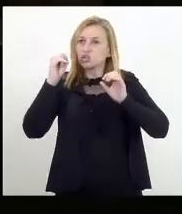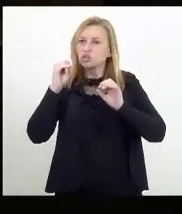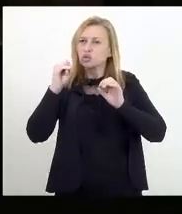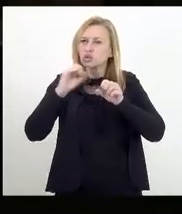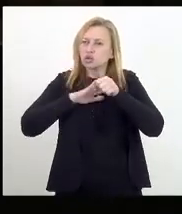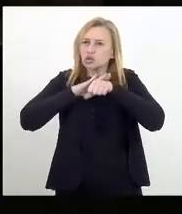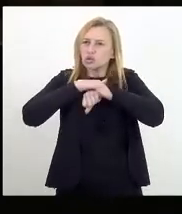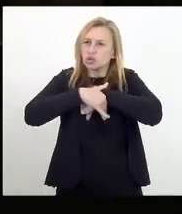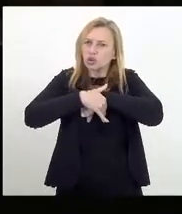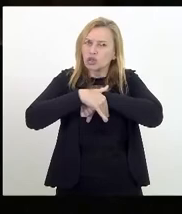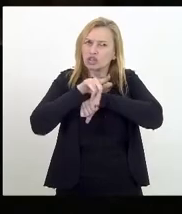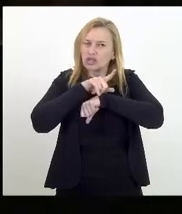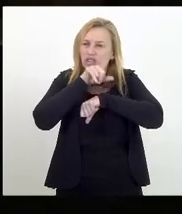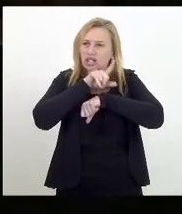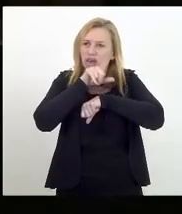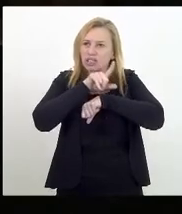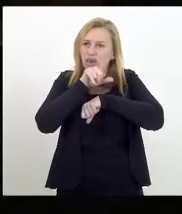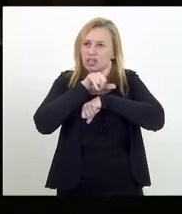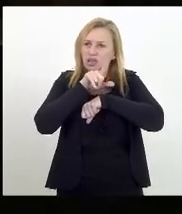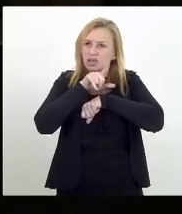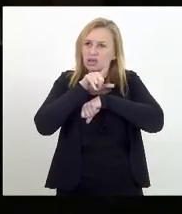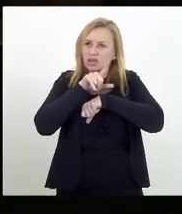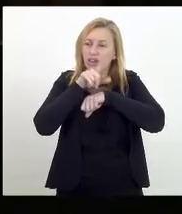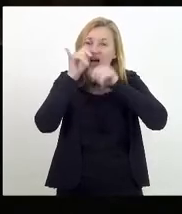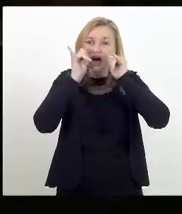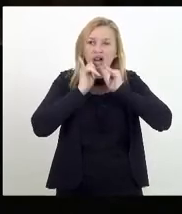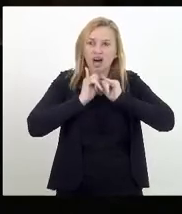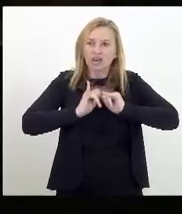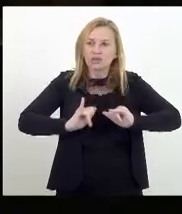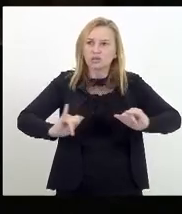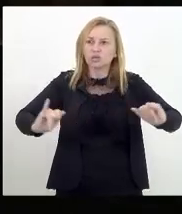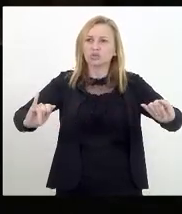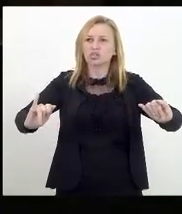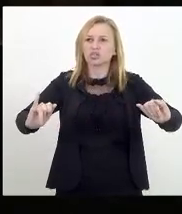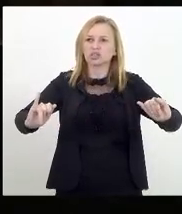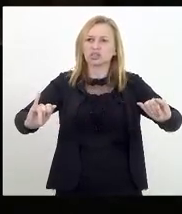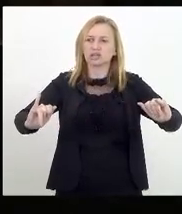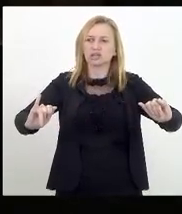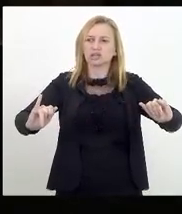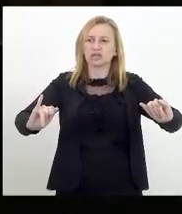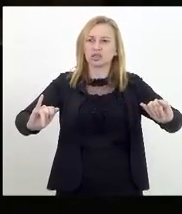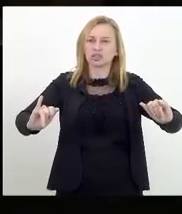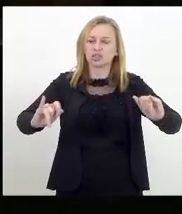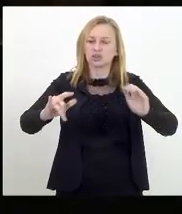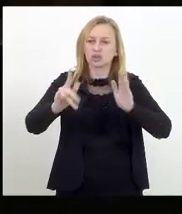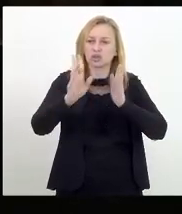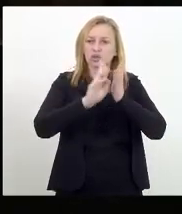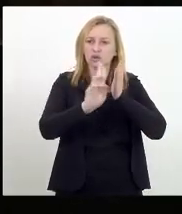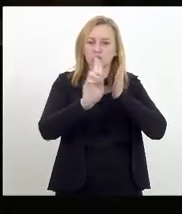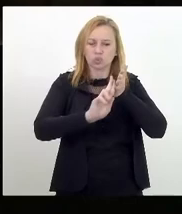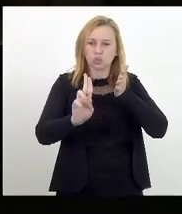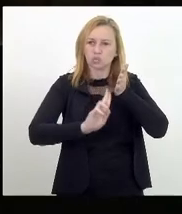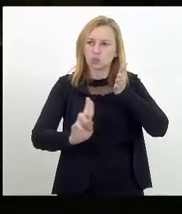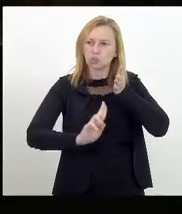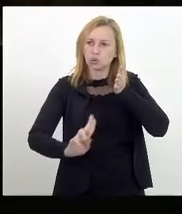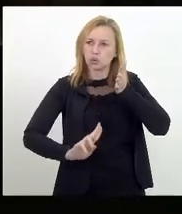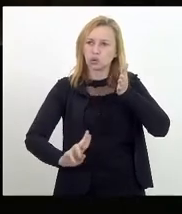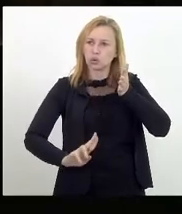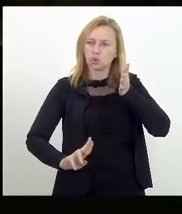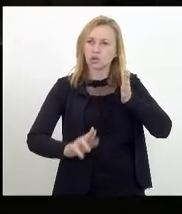ficava a Rádio Nacional foram anunciados como integrantes de uma lista de